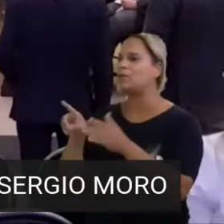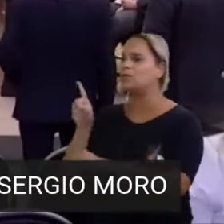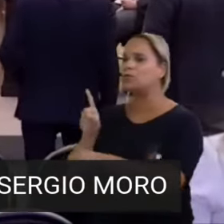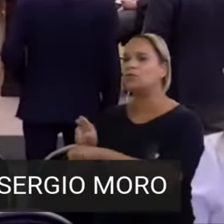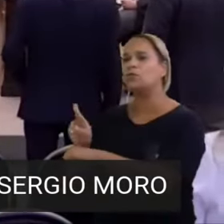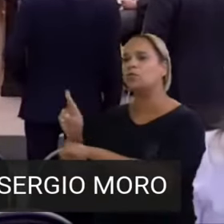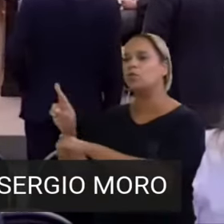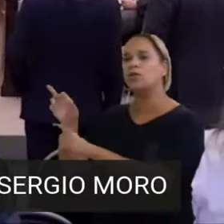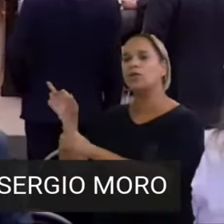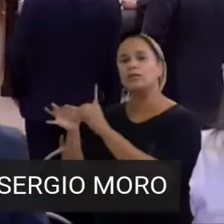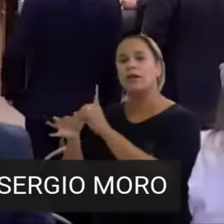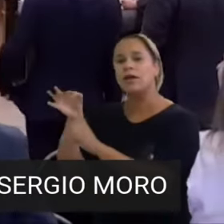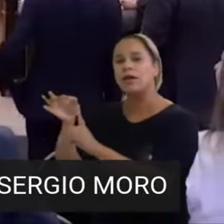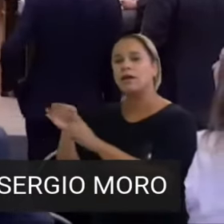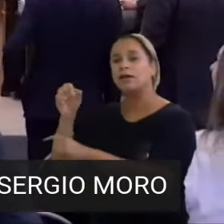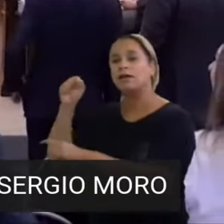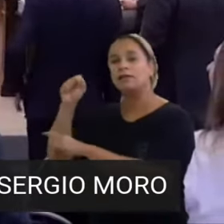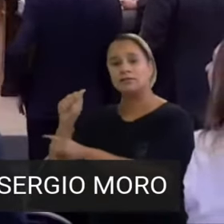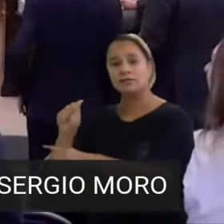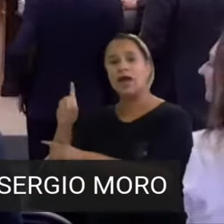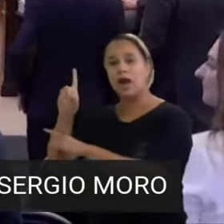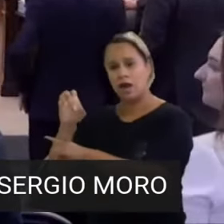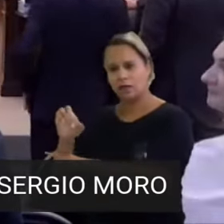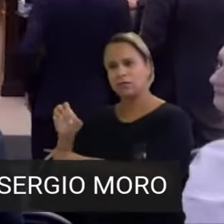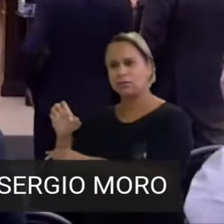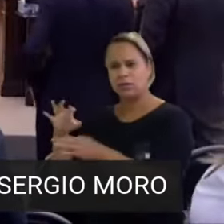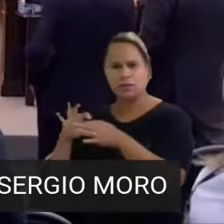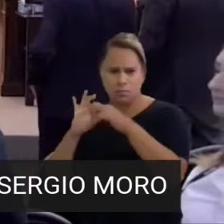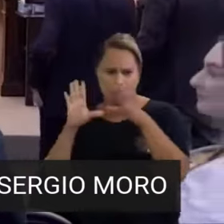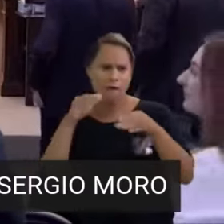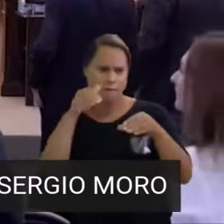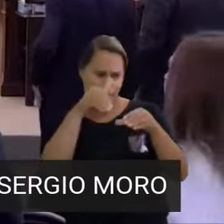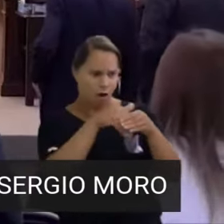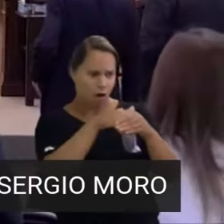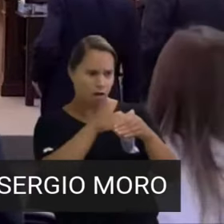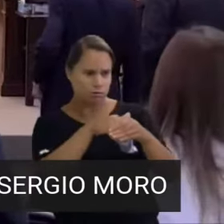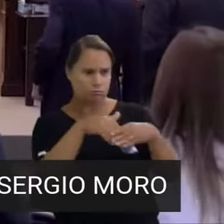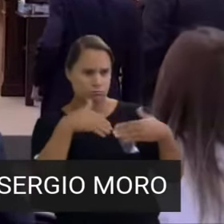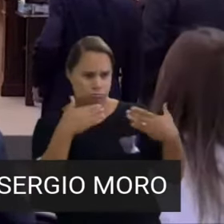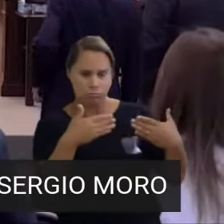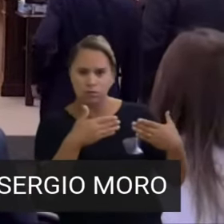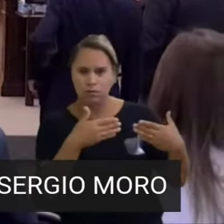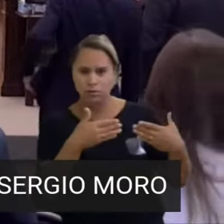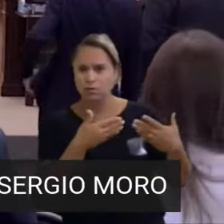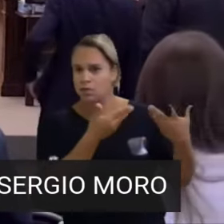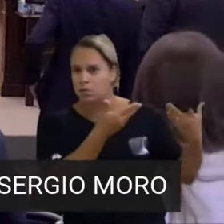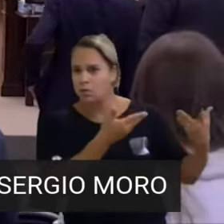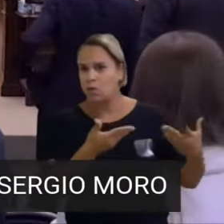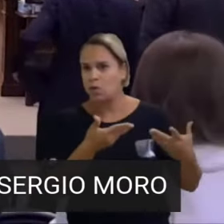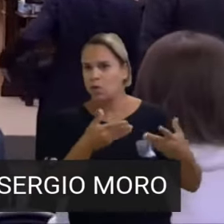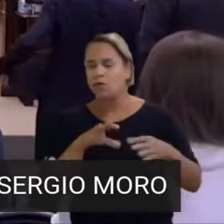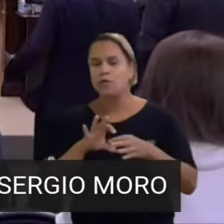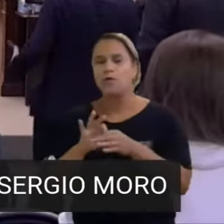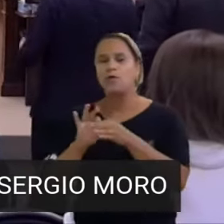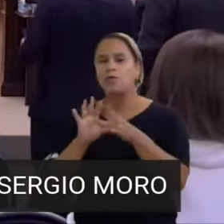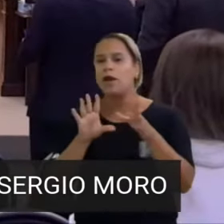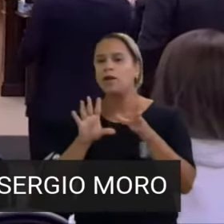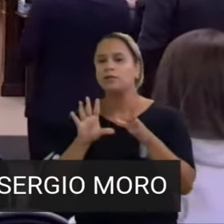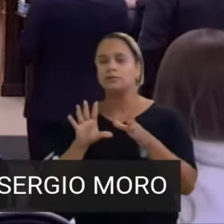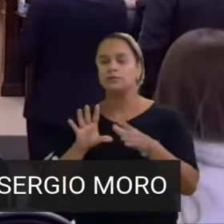ao desembador eleitoral José Rodrigo S de Velense vai disponibilizar também o voto como fez o Flavinha paraa imprensa para todos os setores?